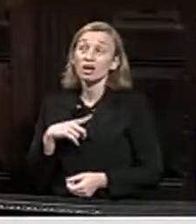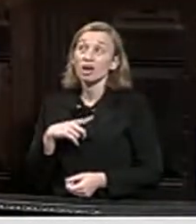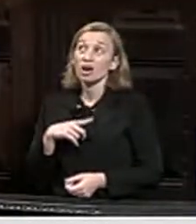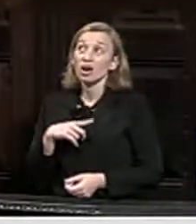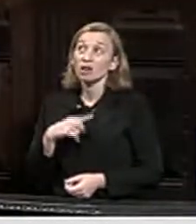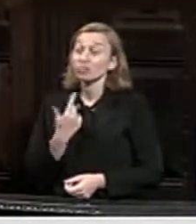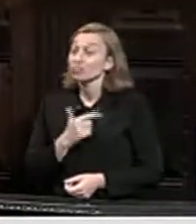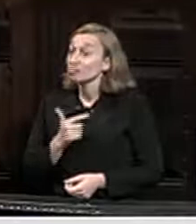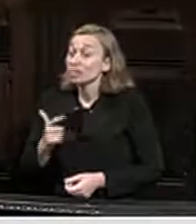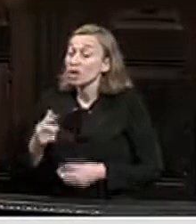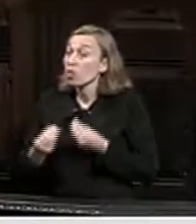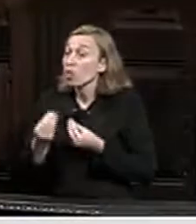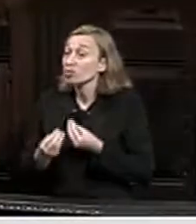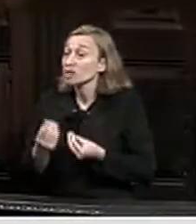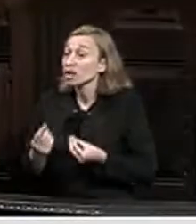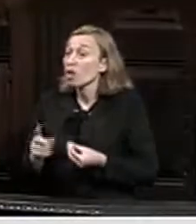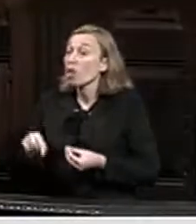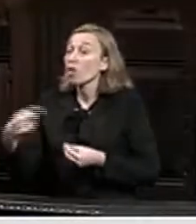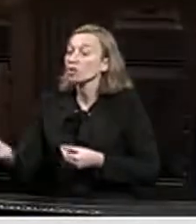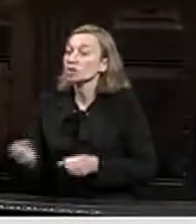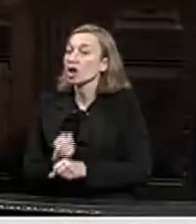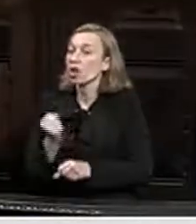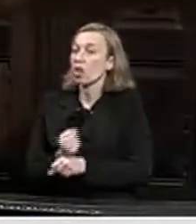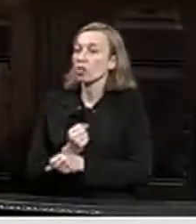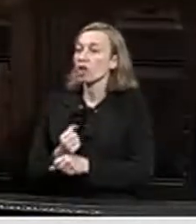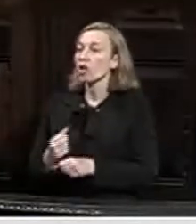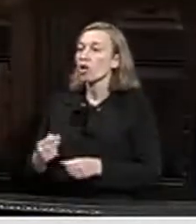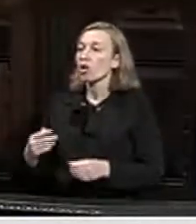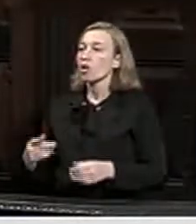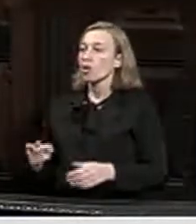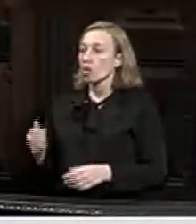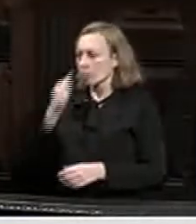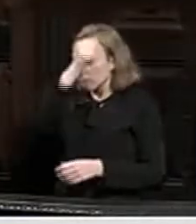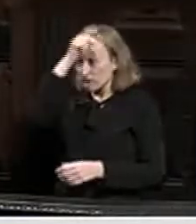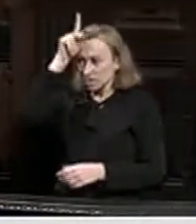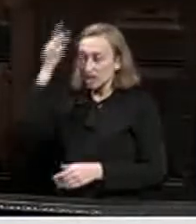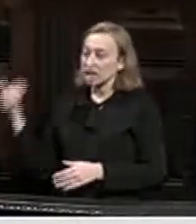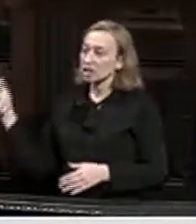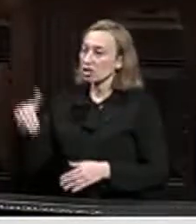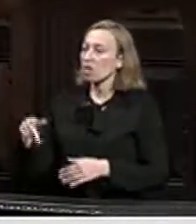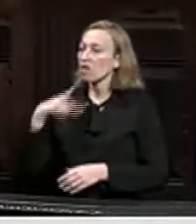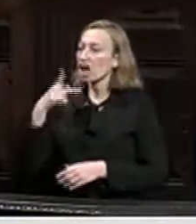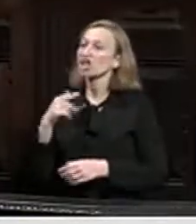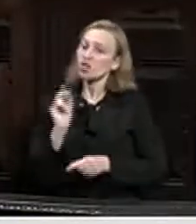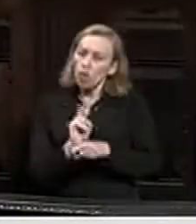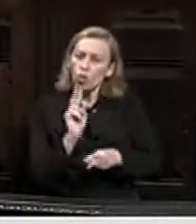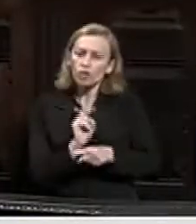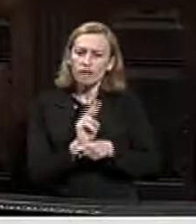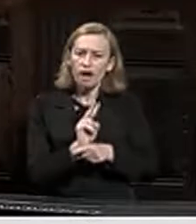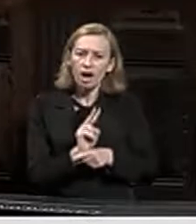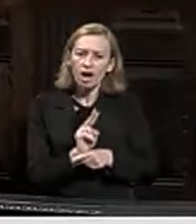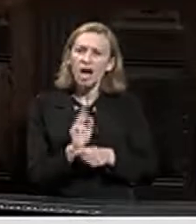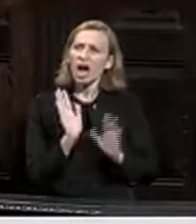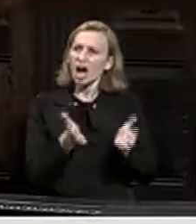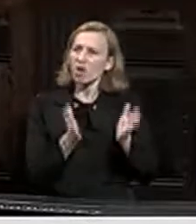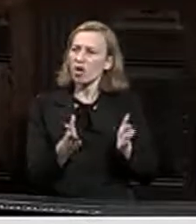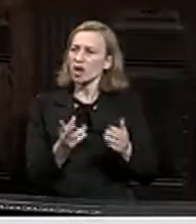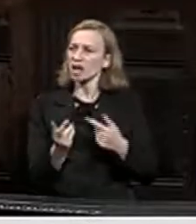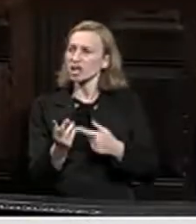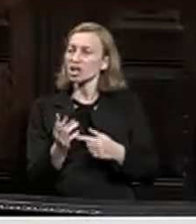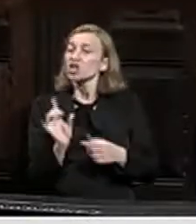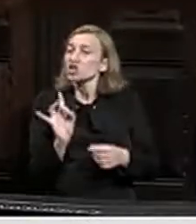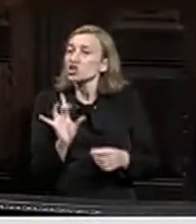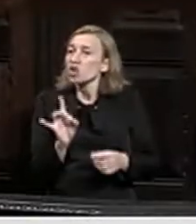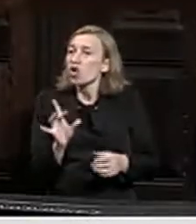entrou prometendo cuidar das pessoas, aparentemente agora decidiu cuidar apenas dele próprio, gastando